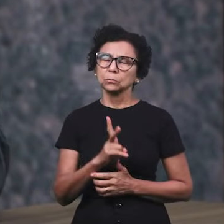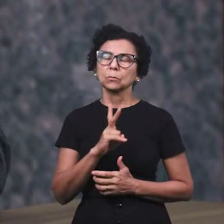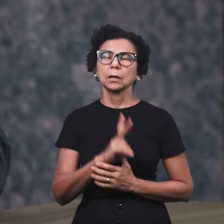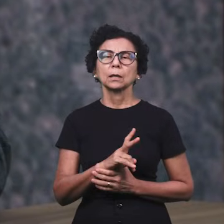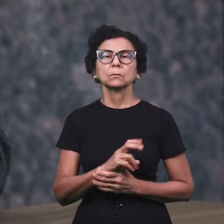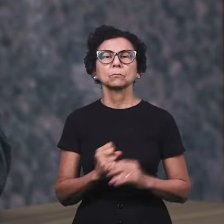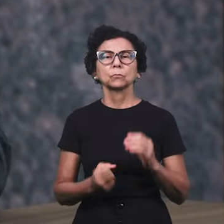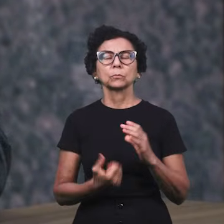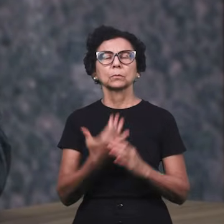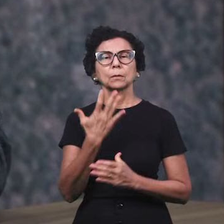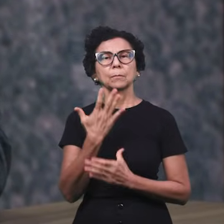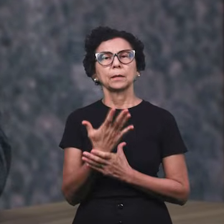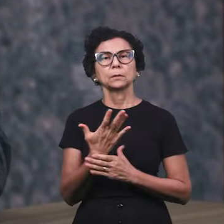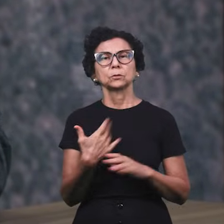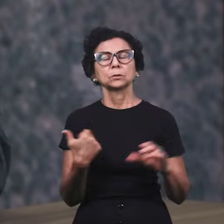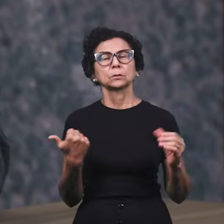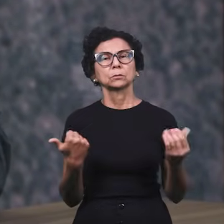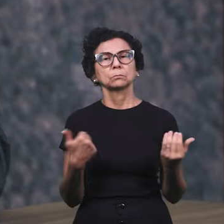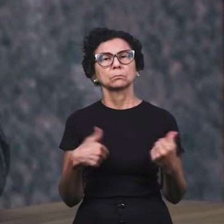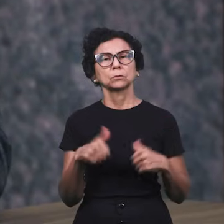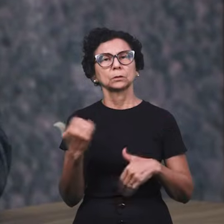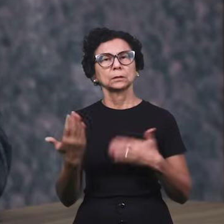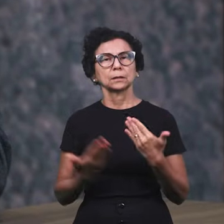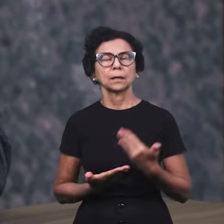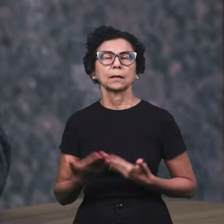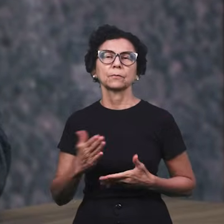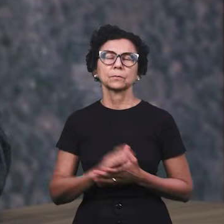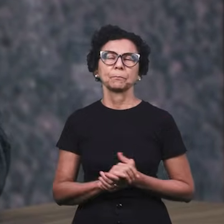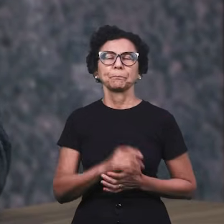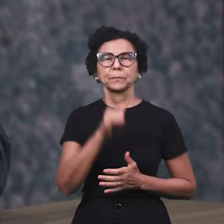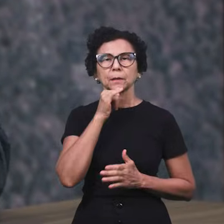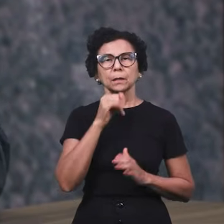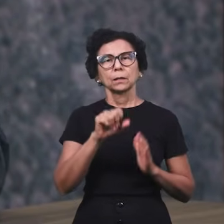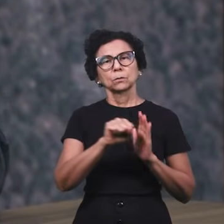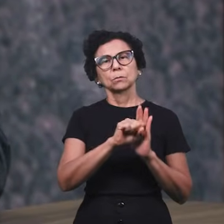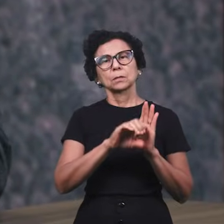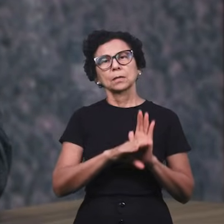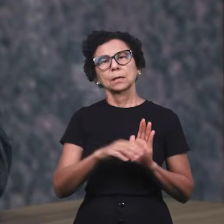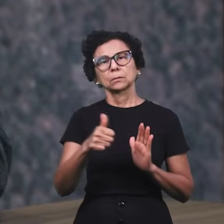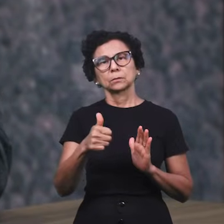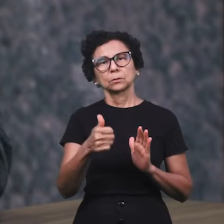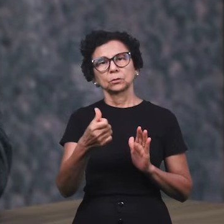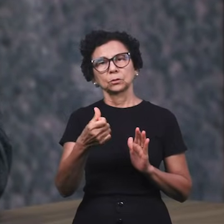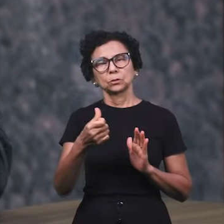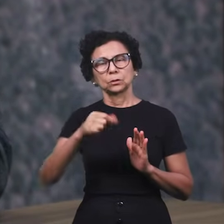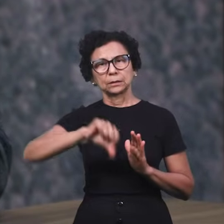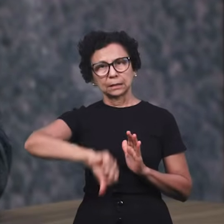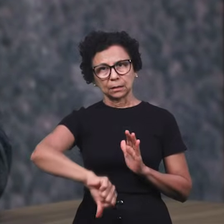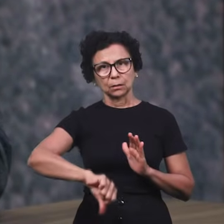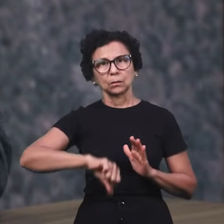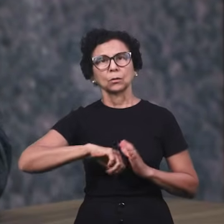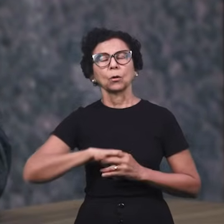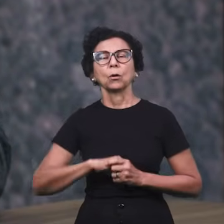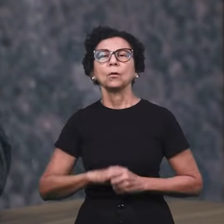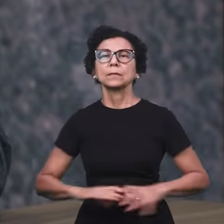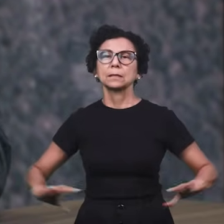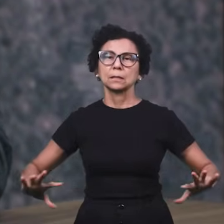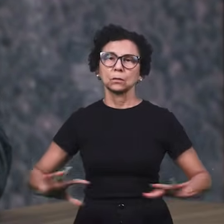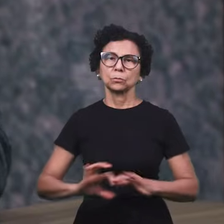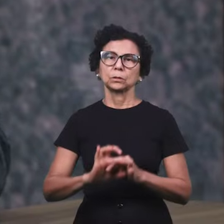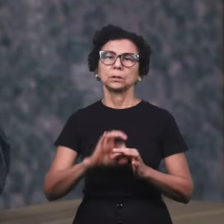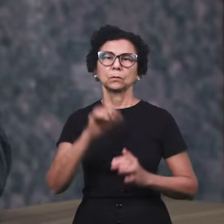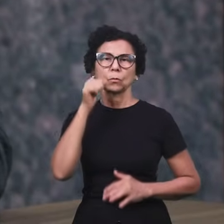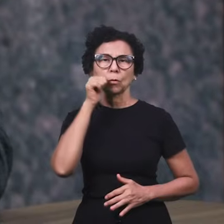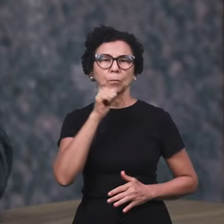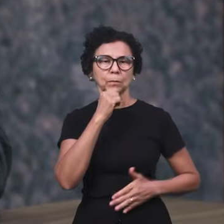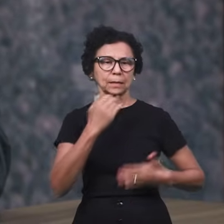na história americana. Nós vamos ter, por exemplo, no século XIX, presidentes americanos que se aconselhavam com servos de